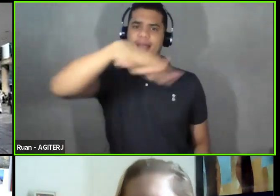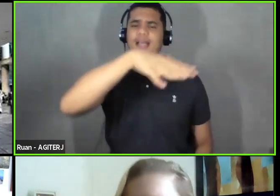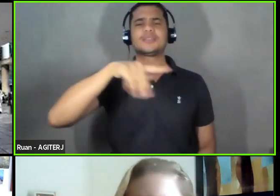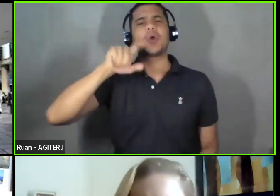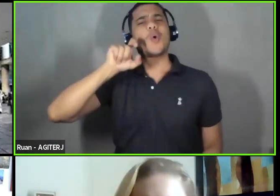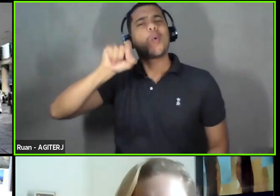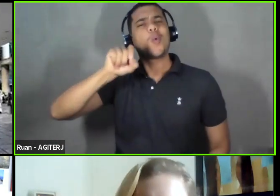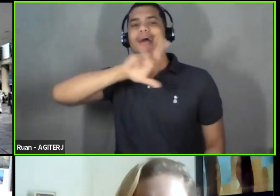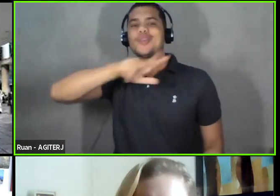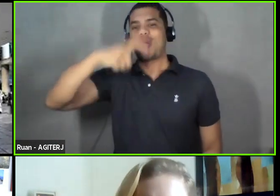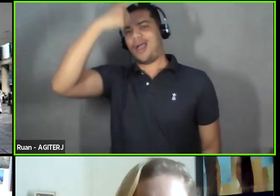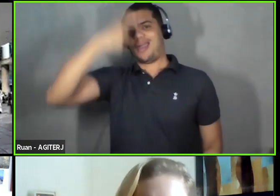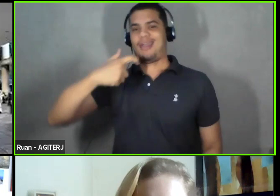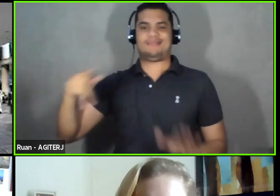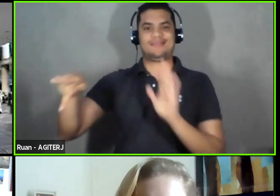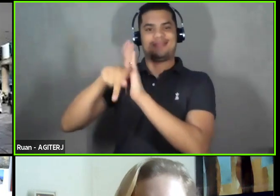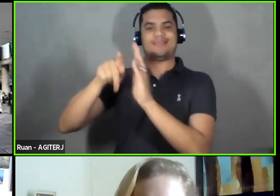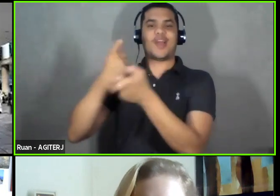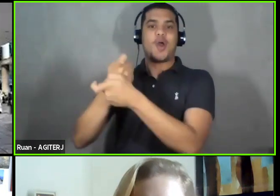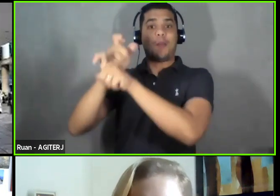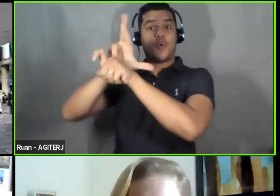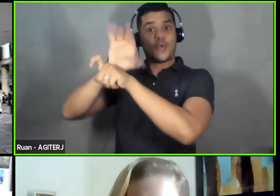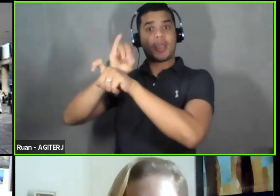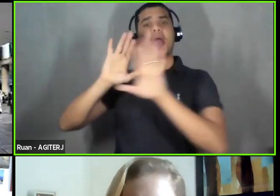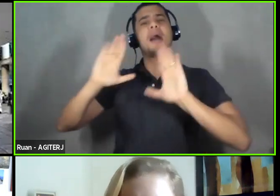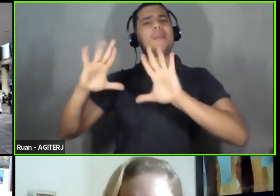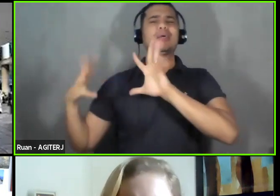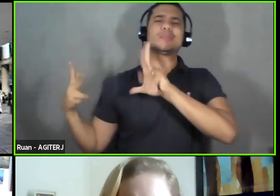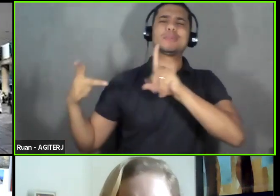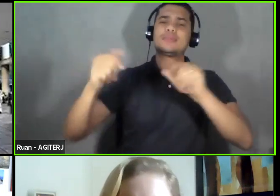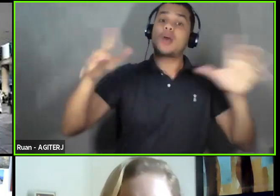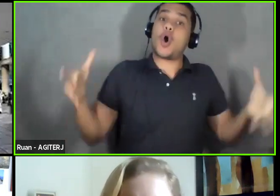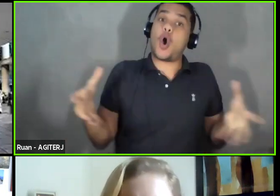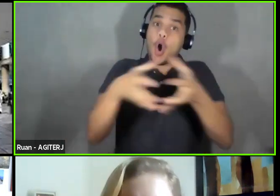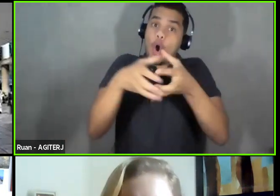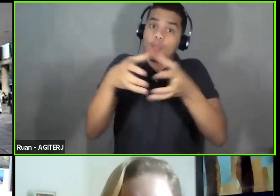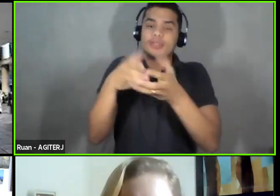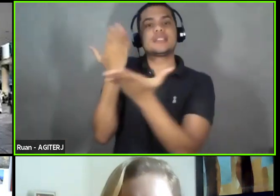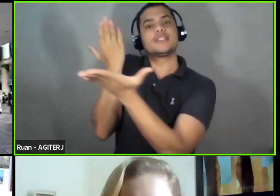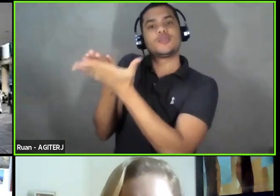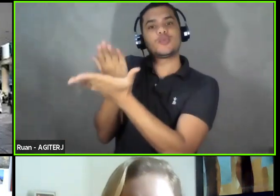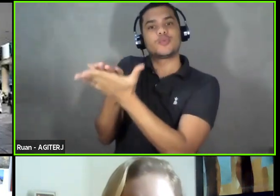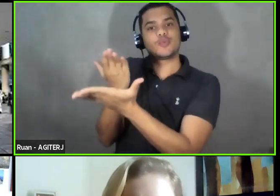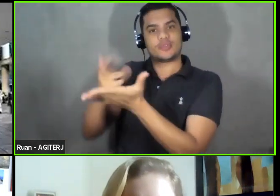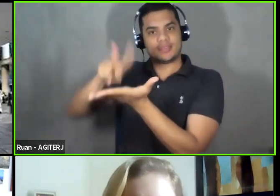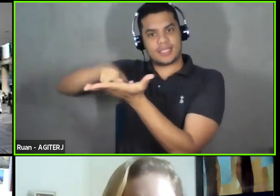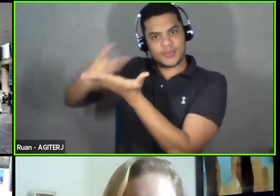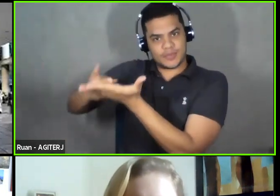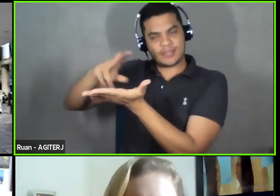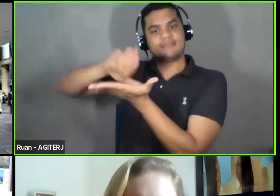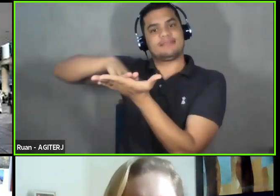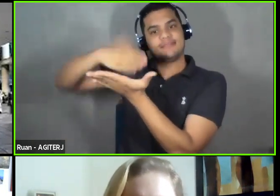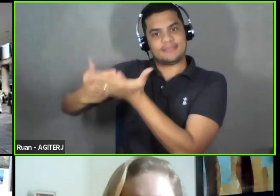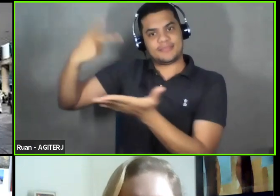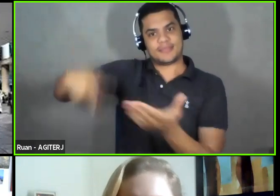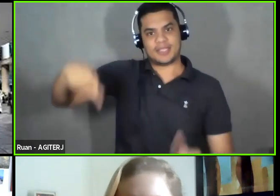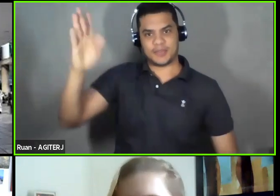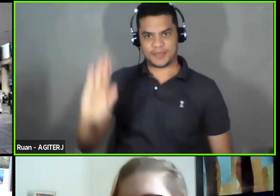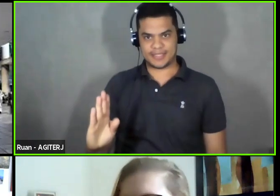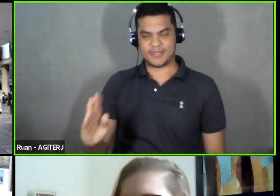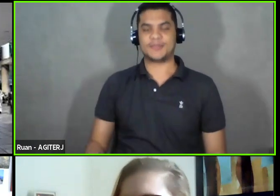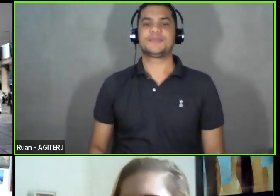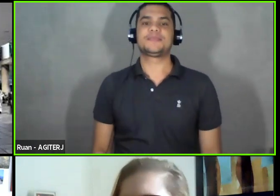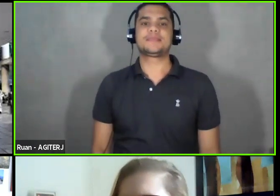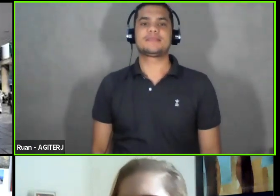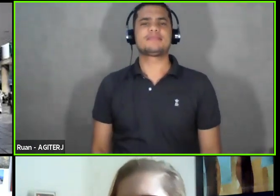da PUC-Rio, mas em nome da comunidade dos estudos da tradução e da interpretação no Brasil.